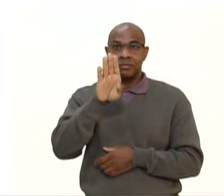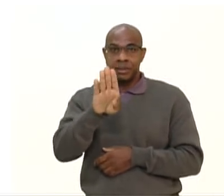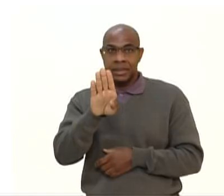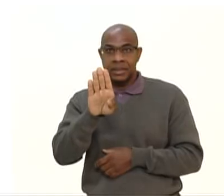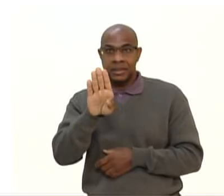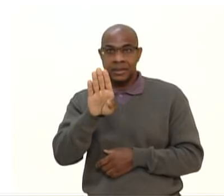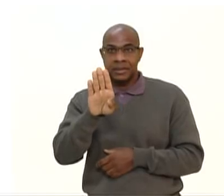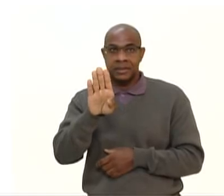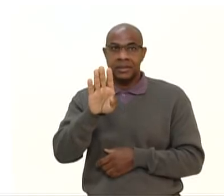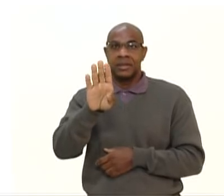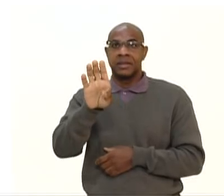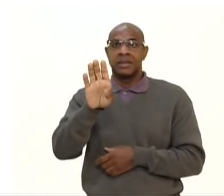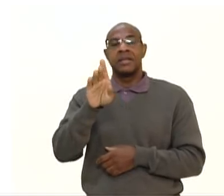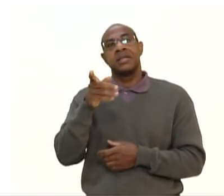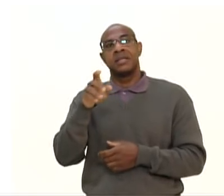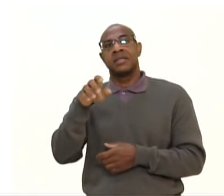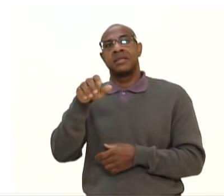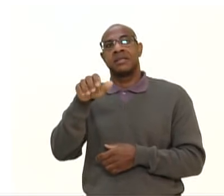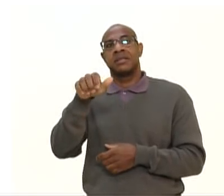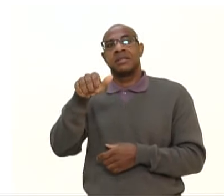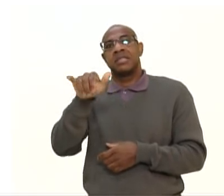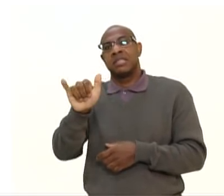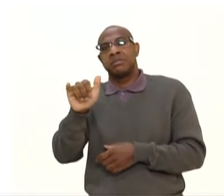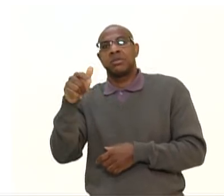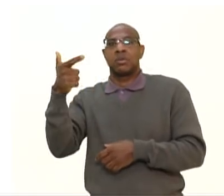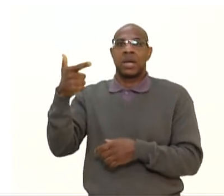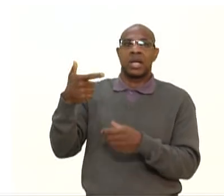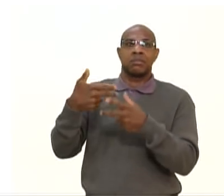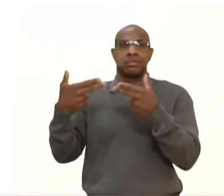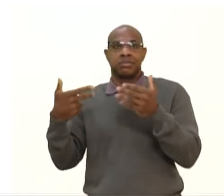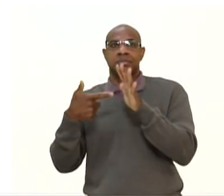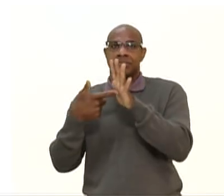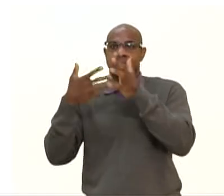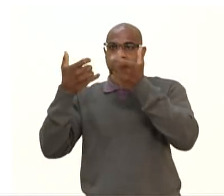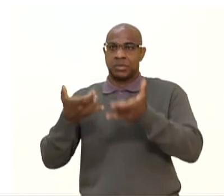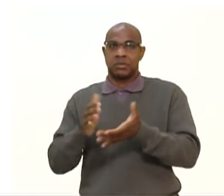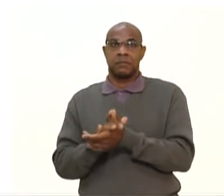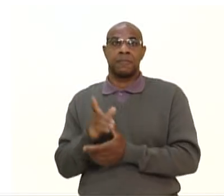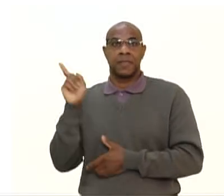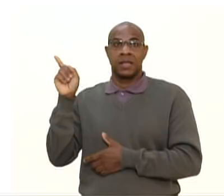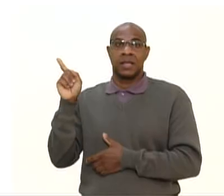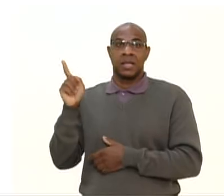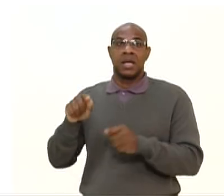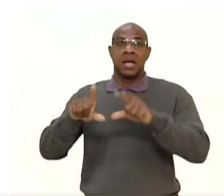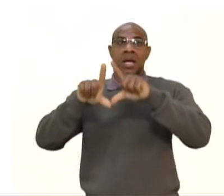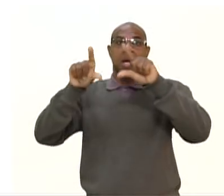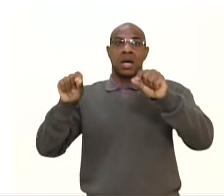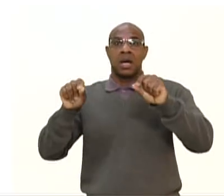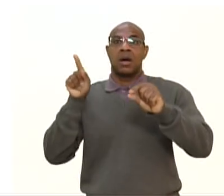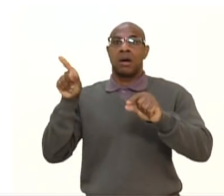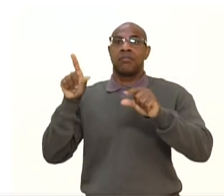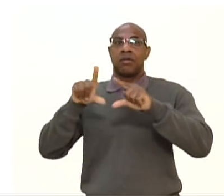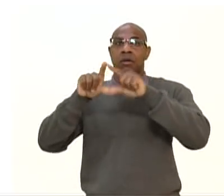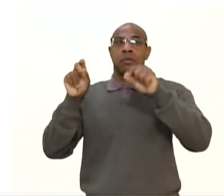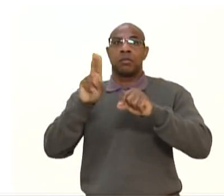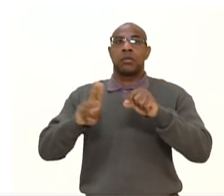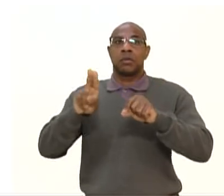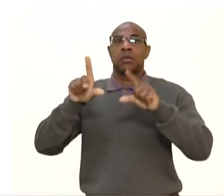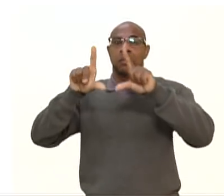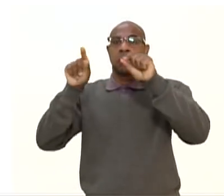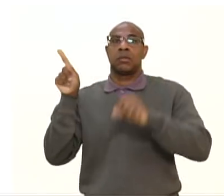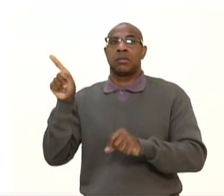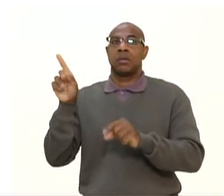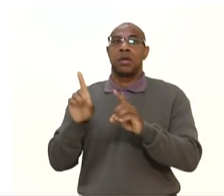yb menos ya ao quadrado, isso tudo sobre raiz. Então, é exatamente isso que a gente vai usar. Então, o módulo